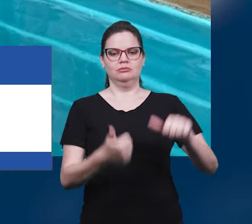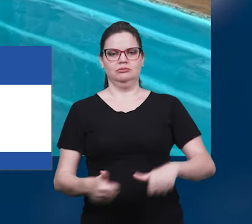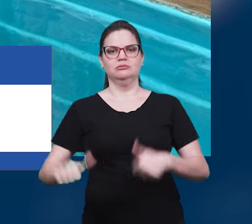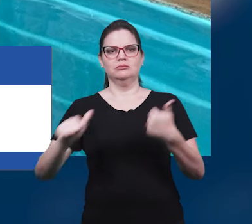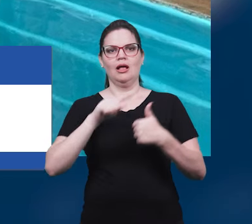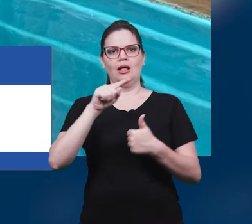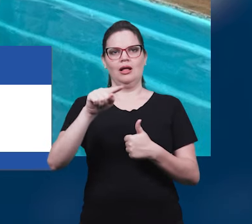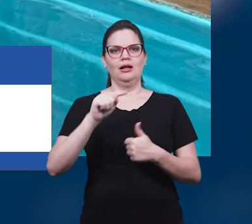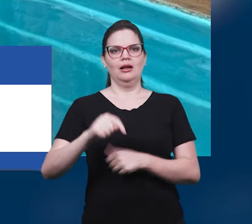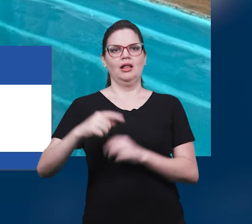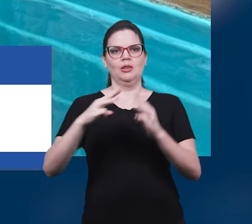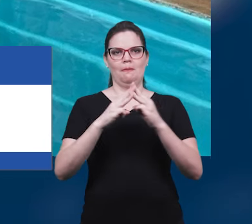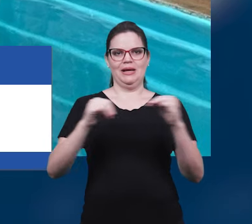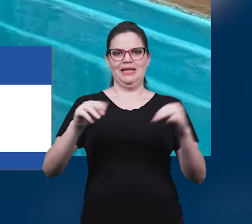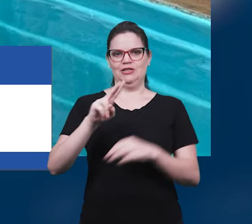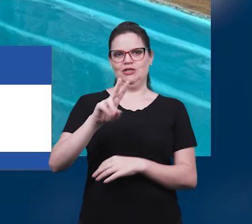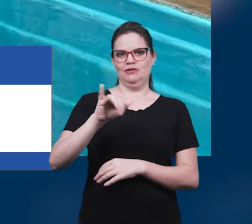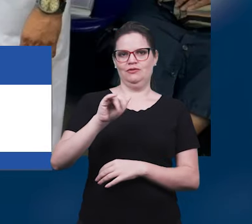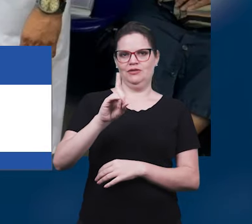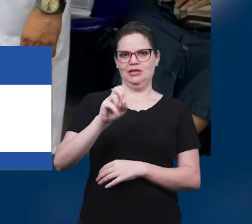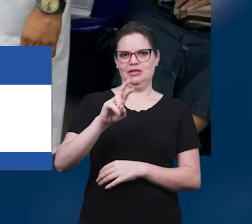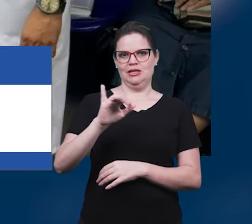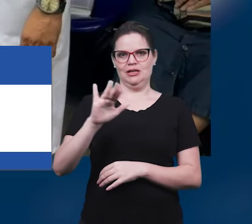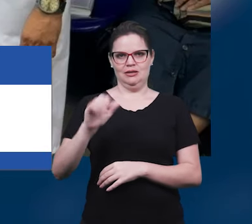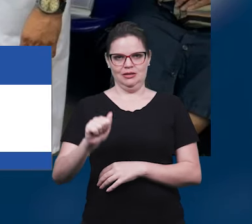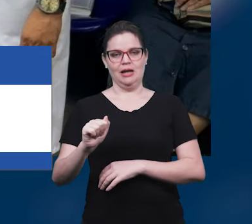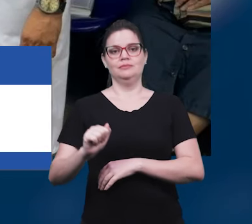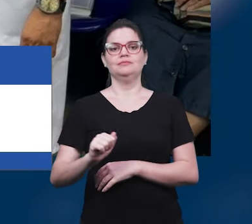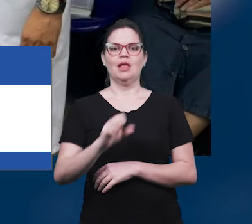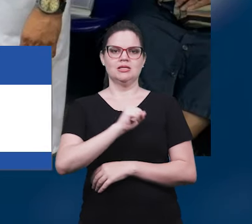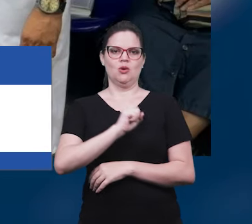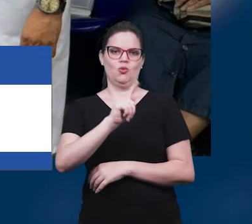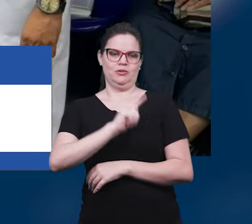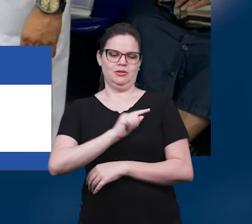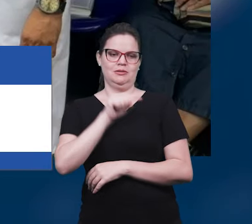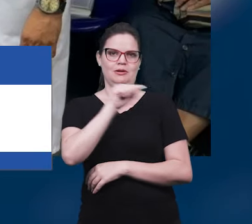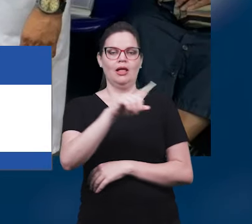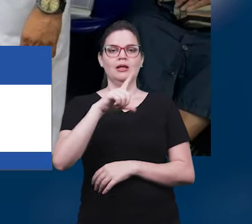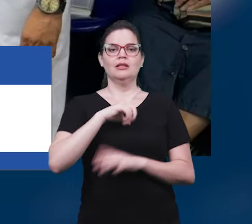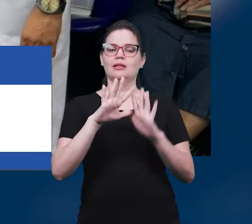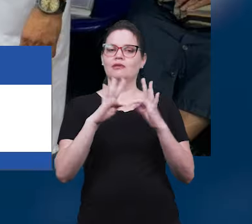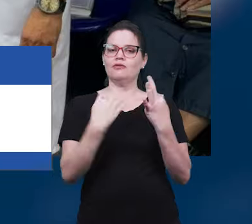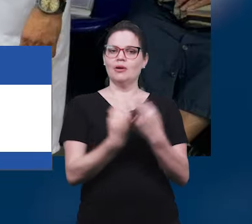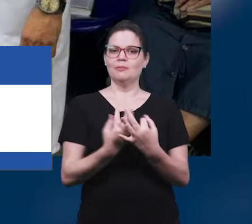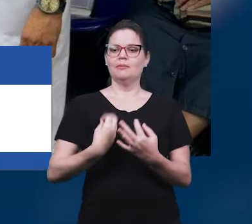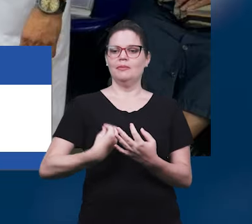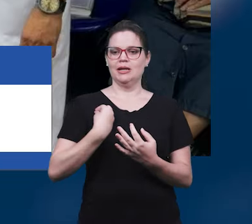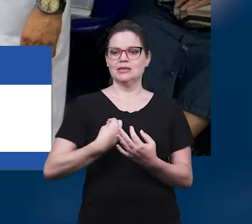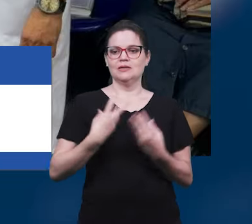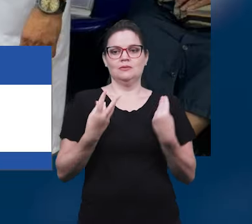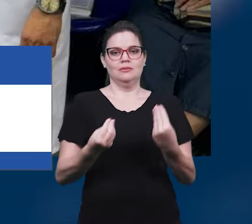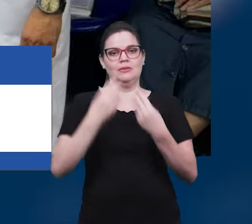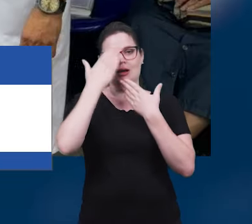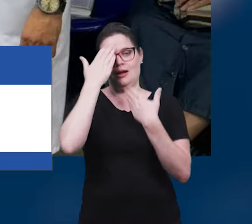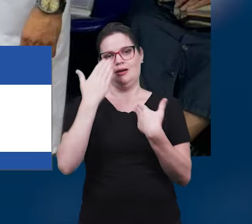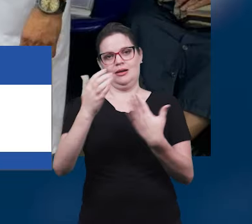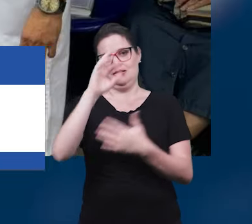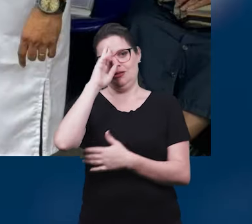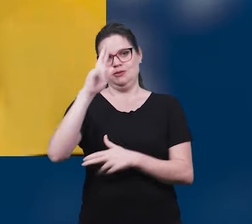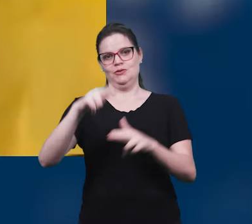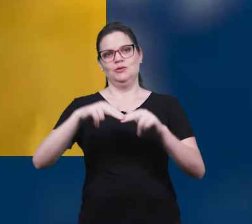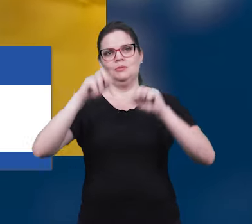São Gonçalo oportunidade maravilhosa onde familiares e visitantes estiveram presentes para agradecer ao senhor por